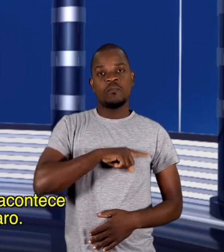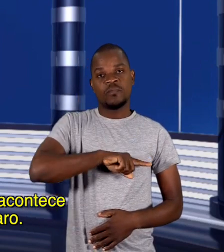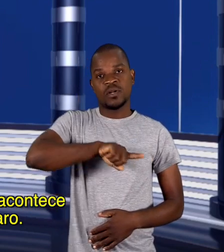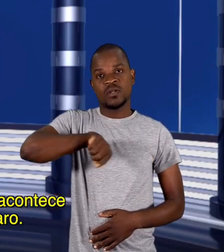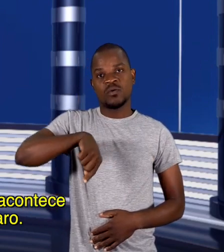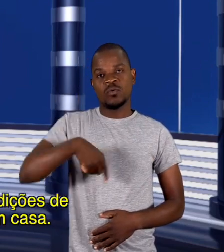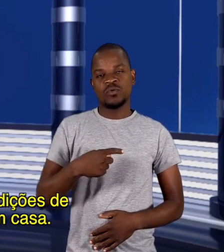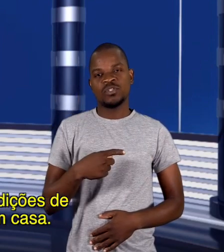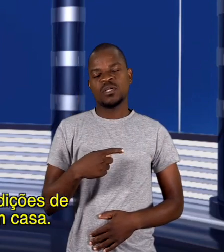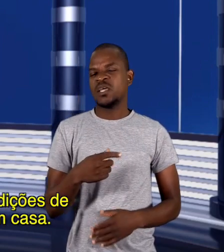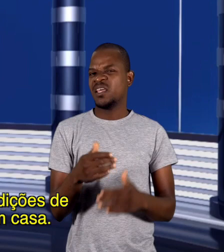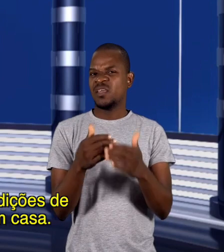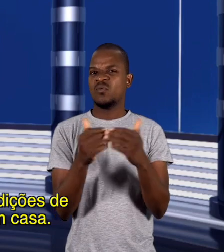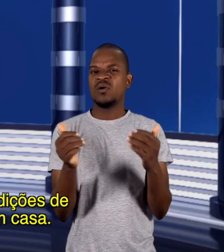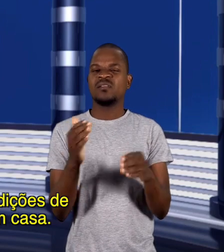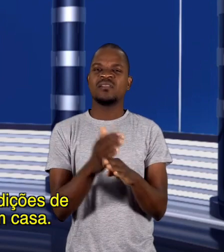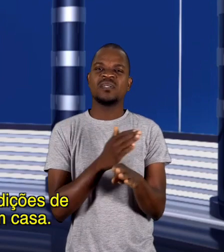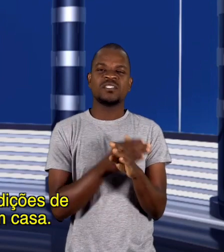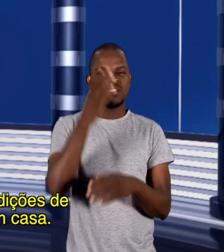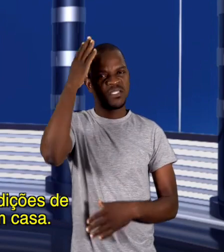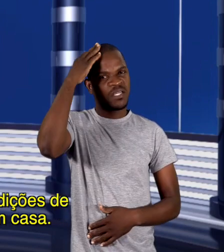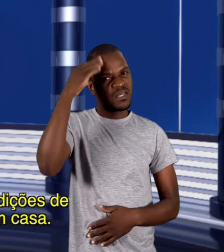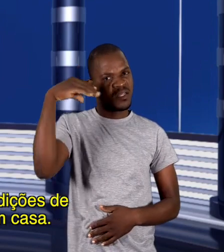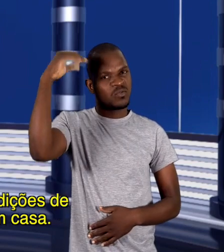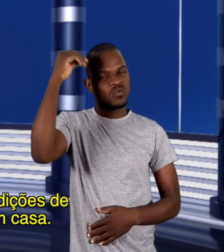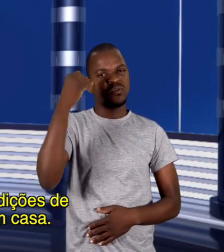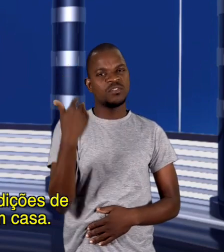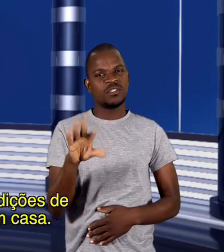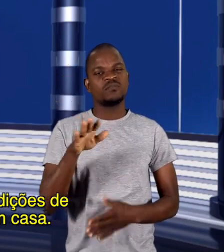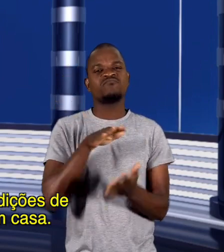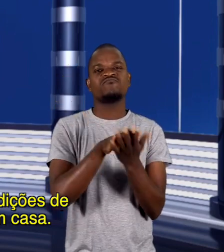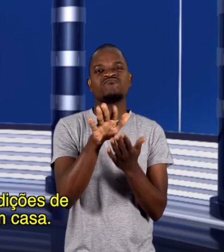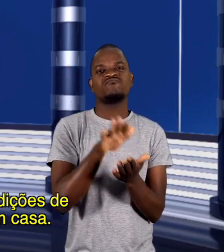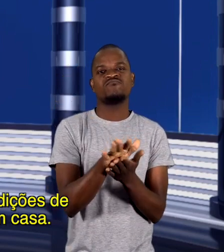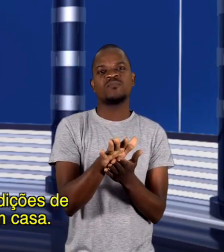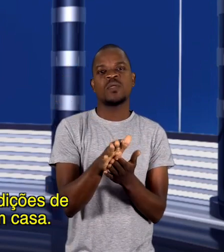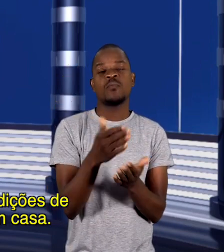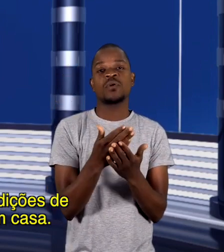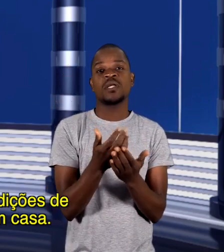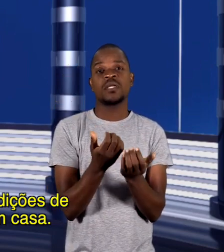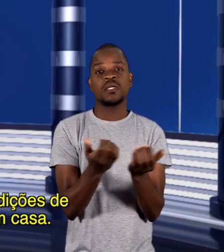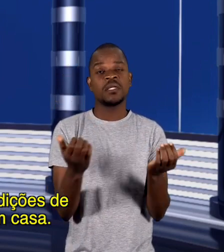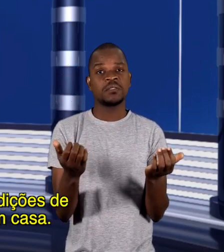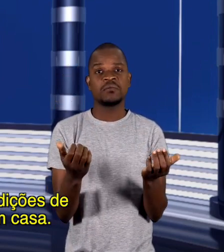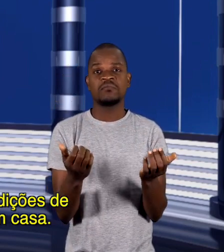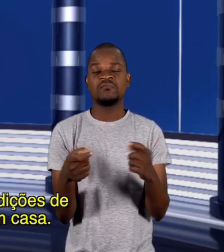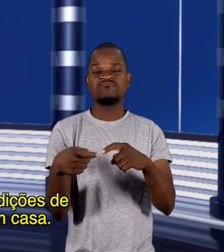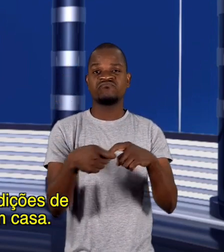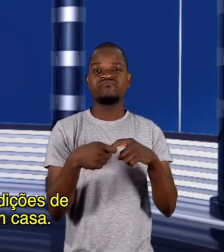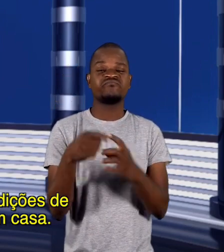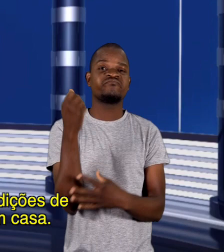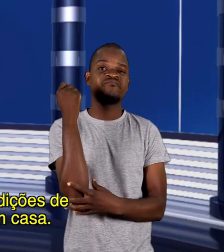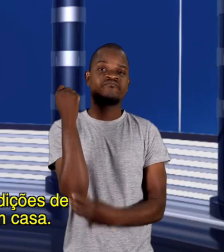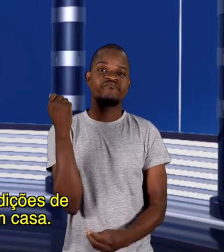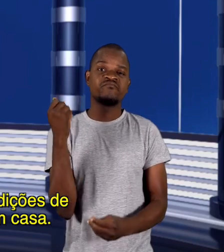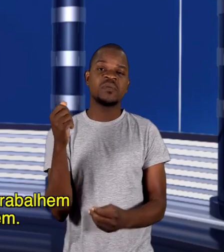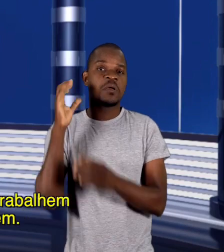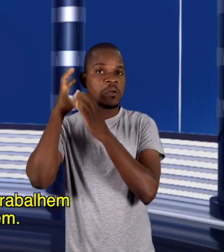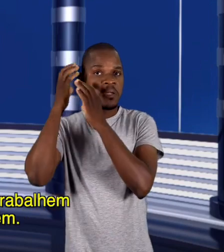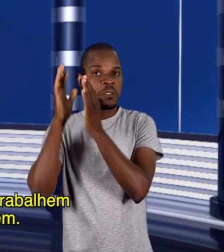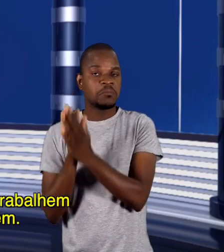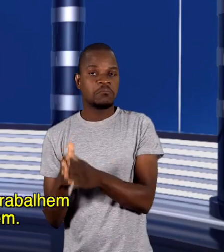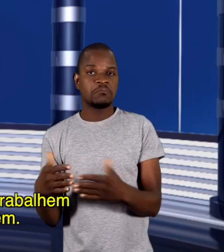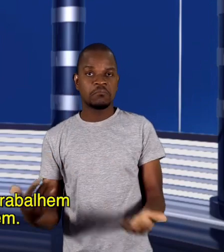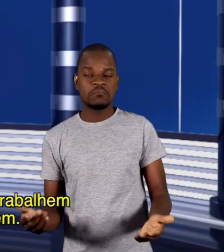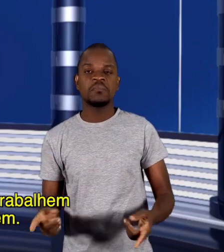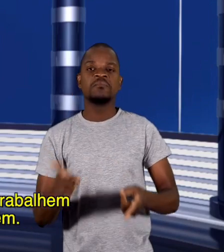é que muitas das nossas crianças não tem condições de ter uma rádio em casa uma televisão em casa o que nós